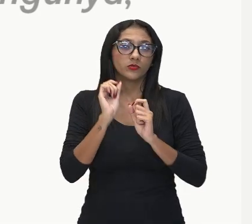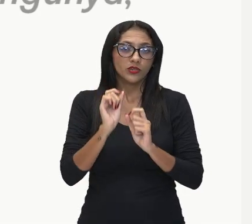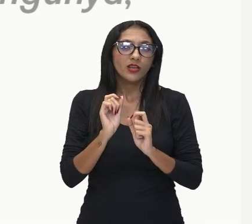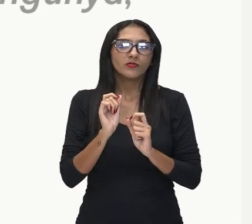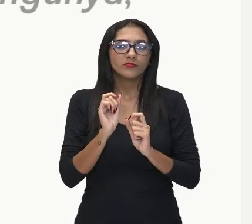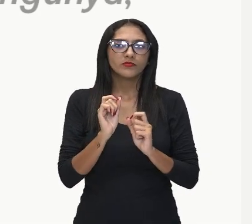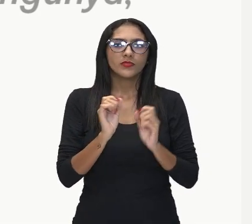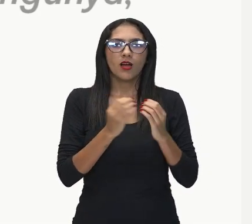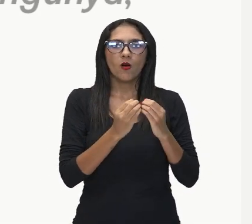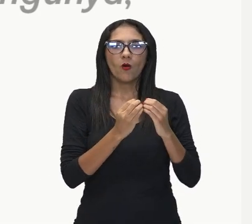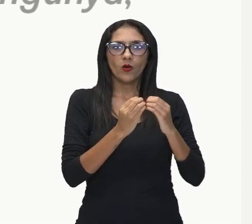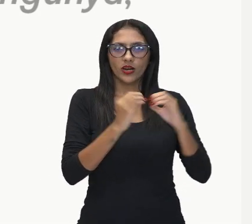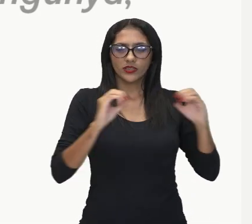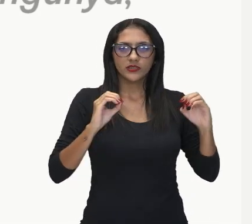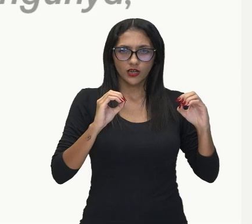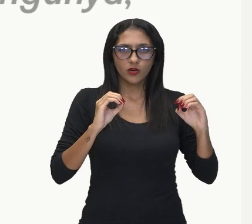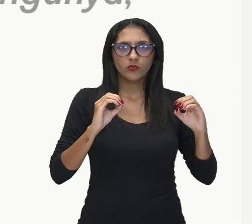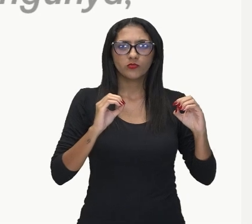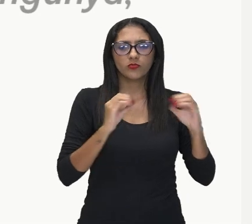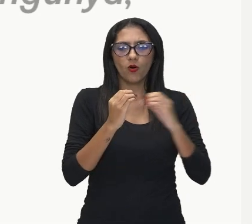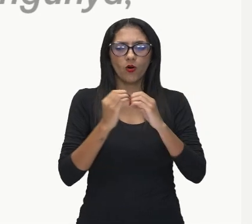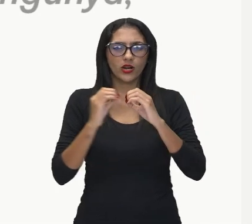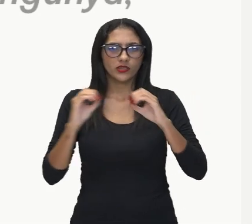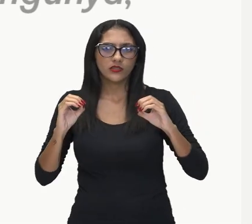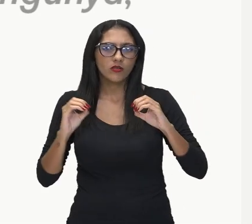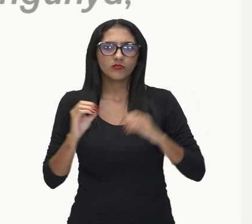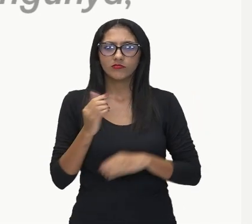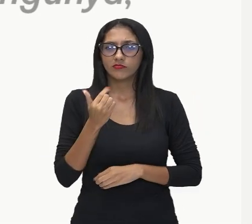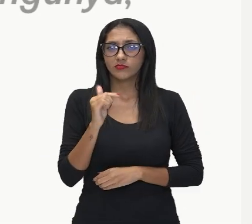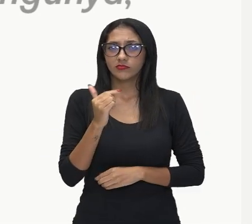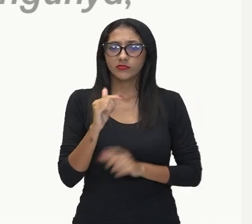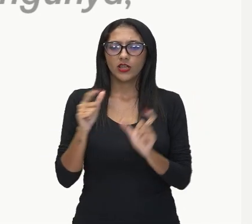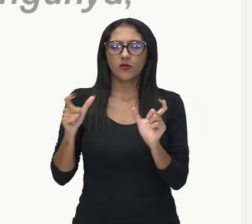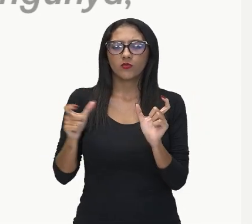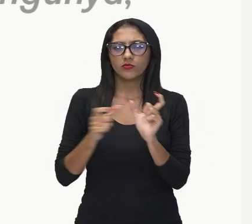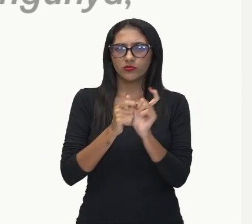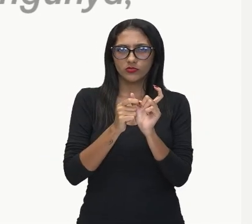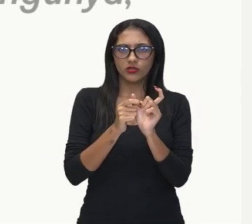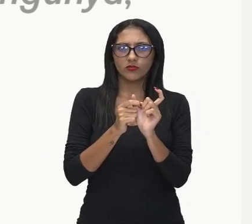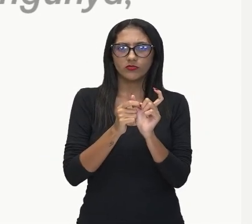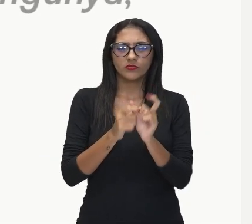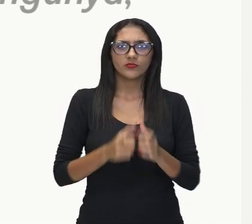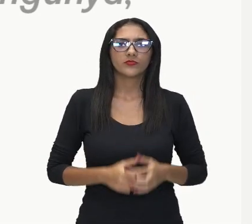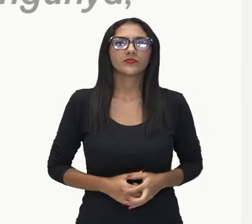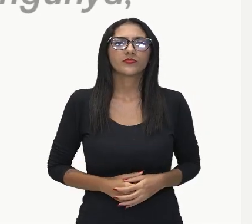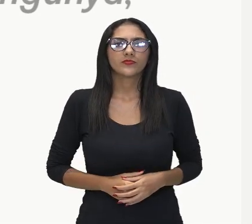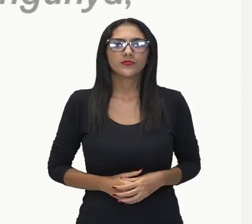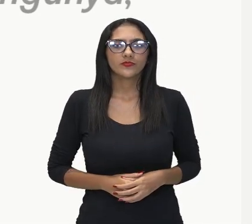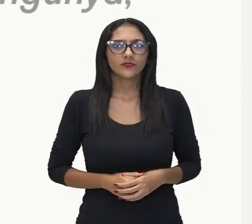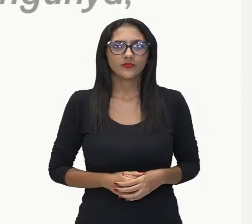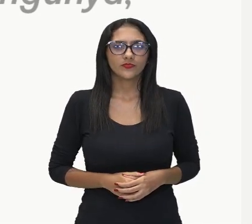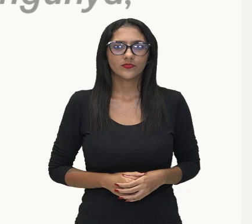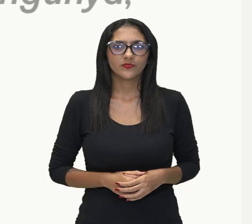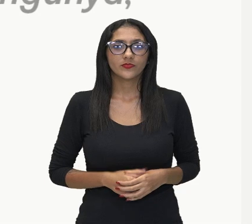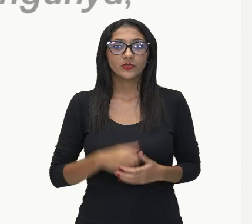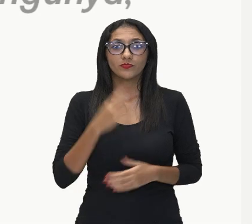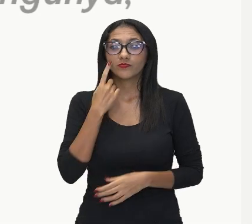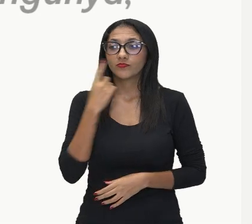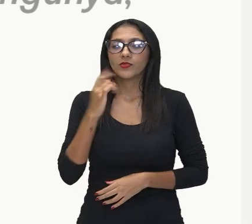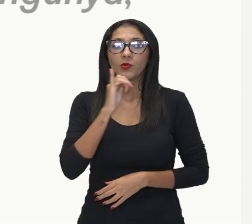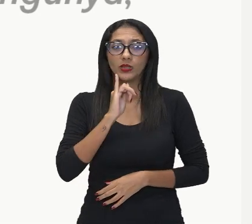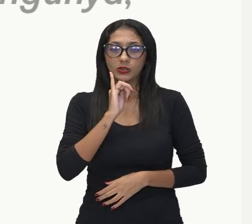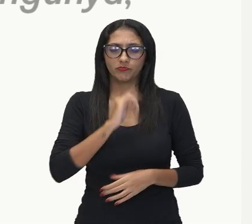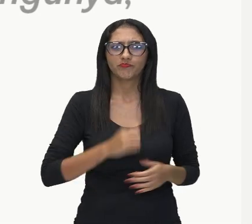enunciado que se conecta ao outro sem a presença de conjunção. Então, observem o nosso exemplo.